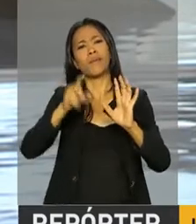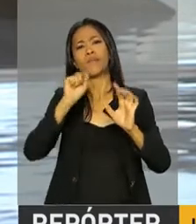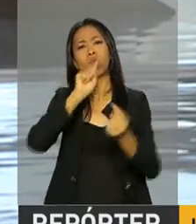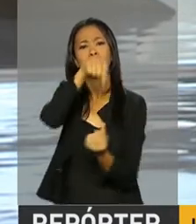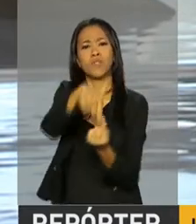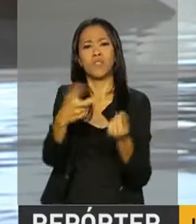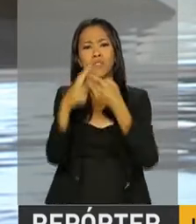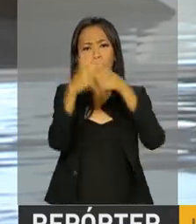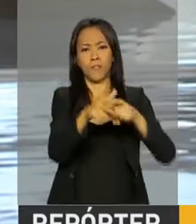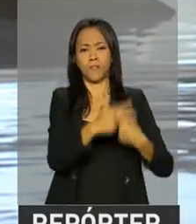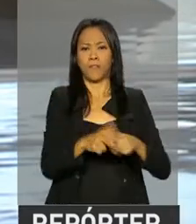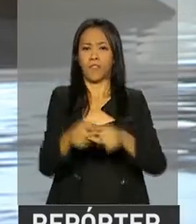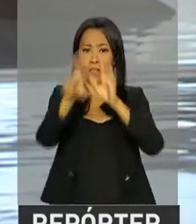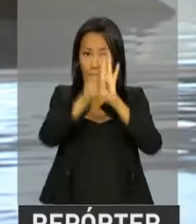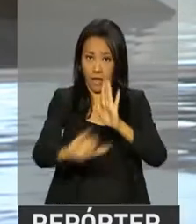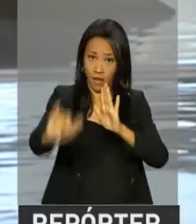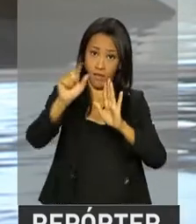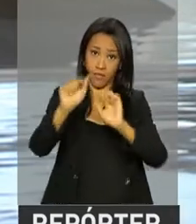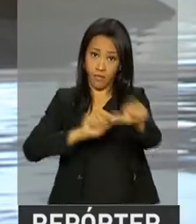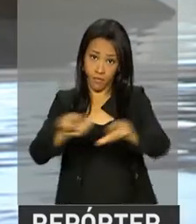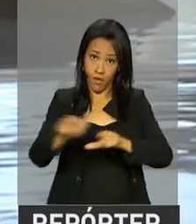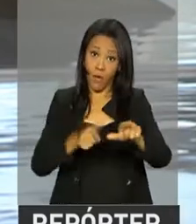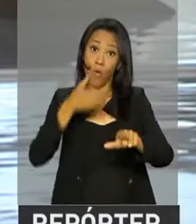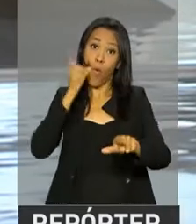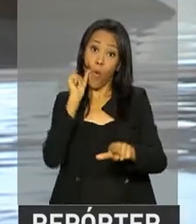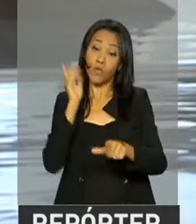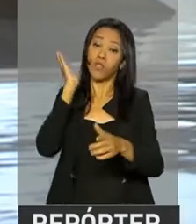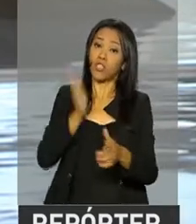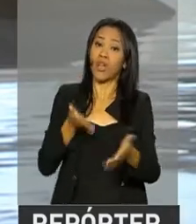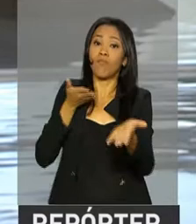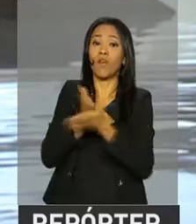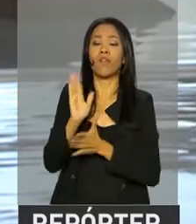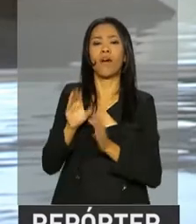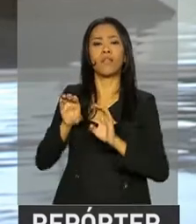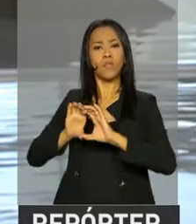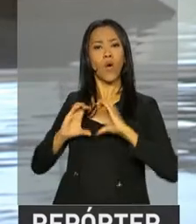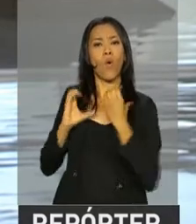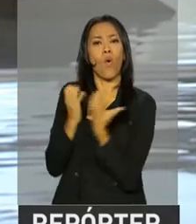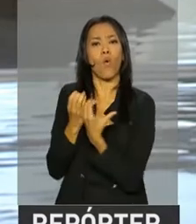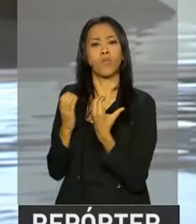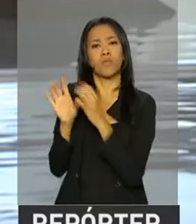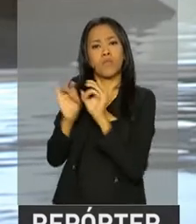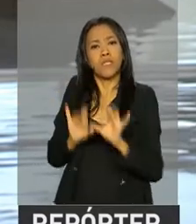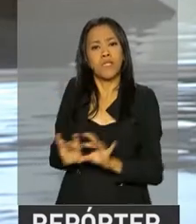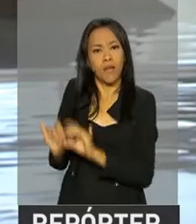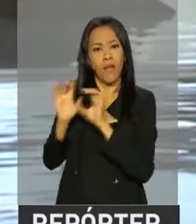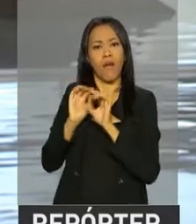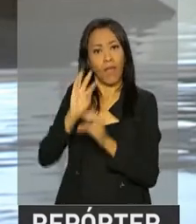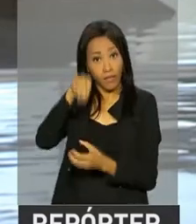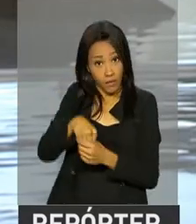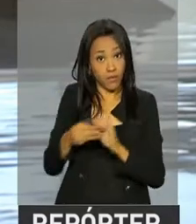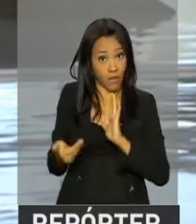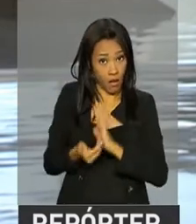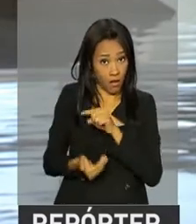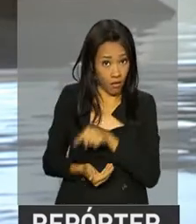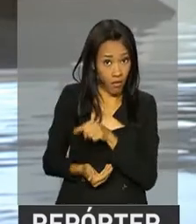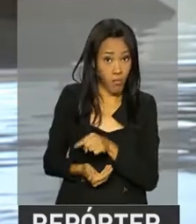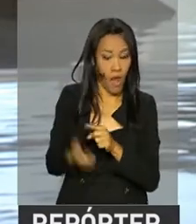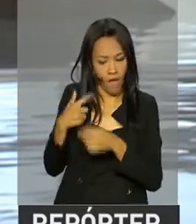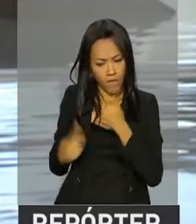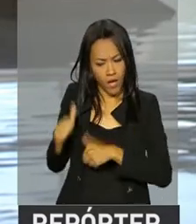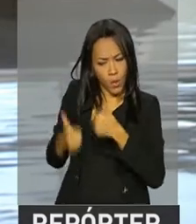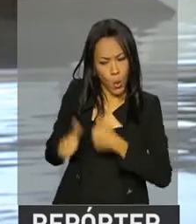trabalhista do brasil foi aprovado no dia de ontem na comissão especial que analisa o tema na câmara dos deputados por